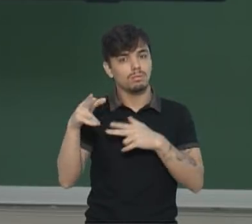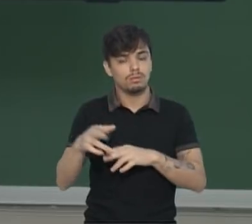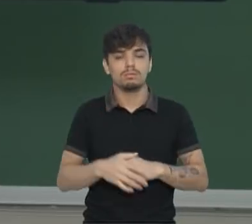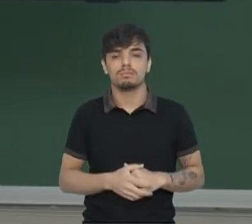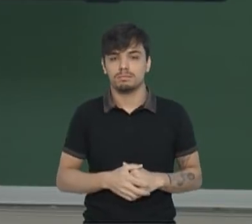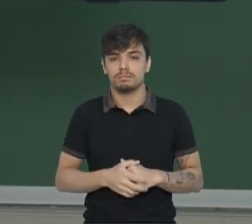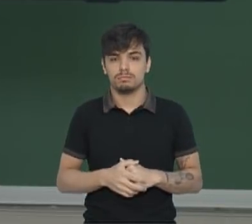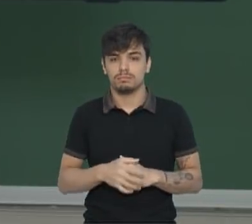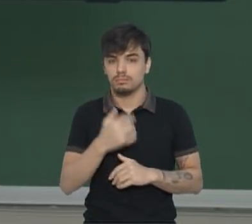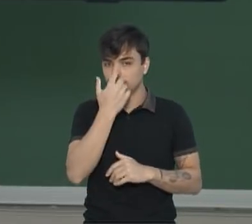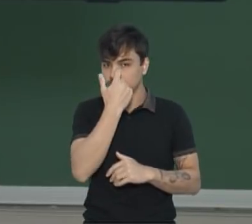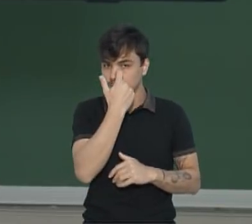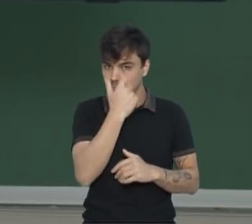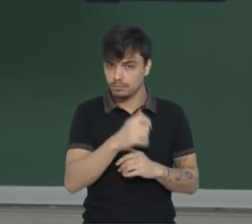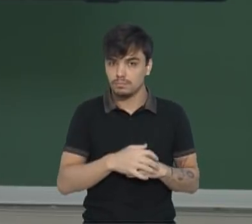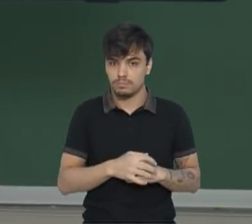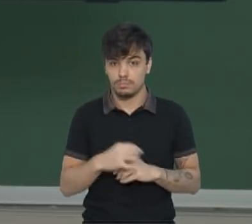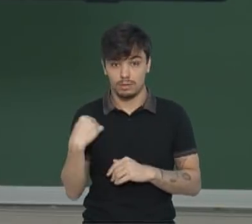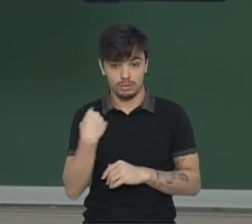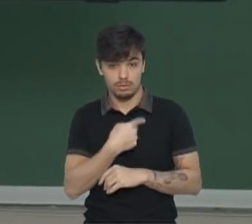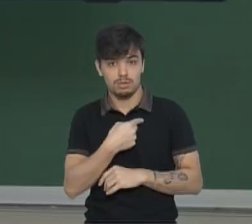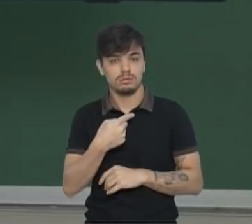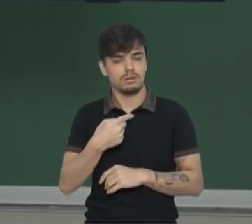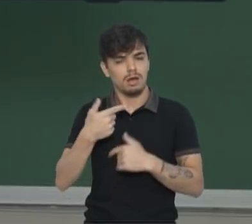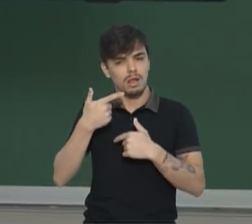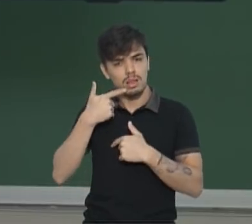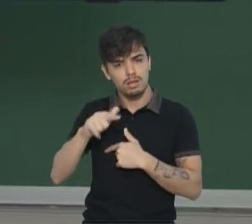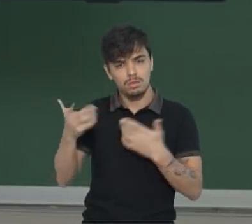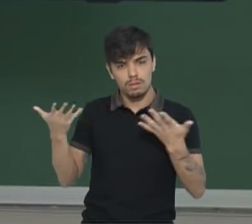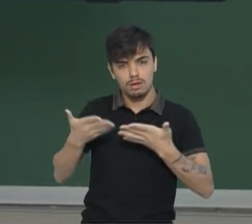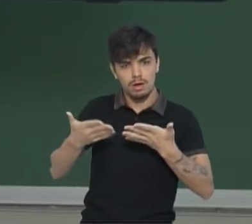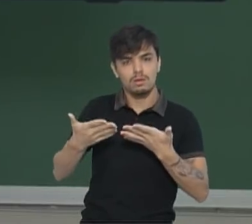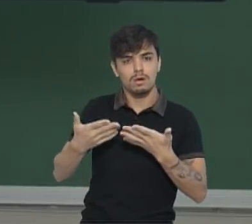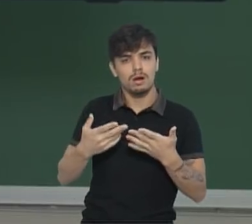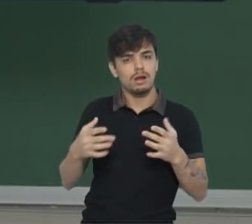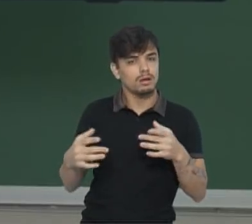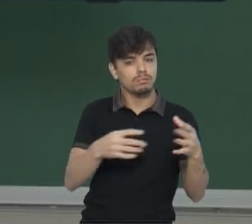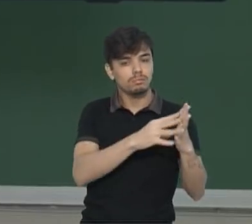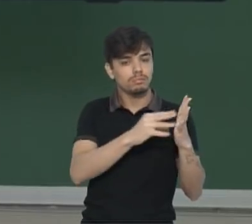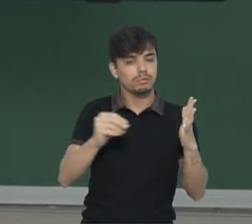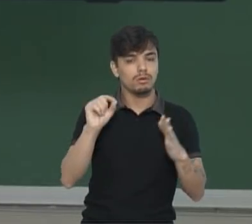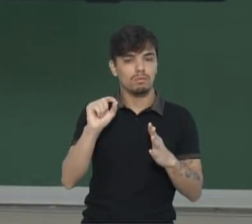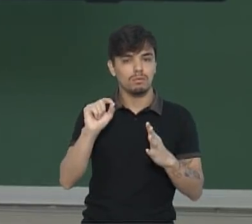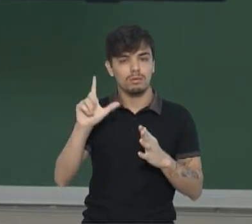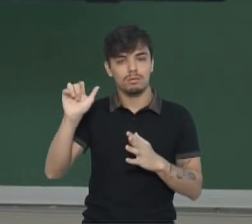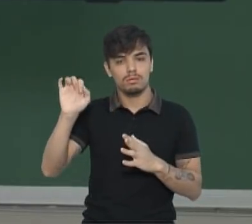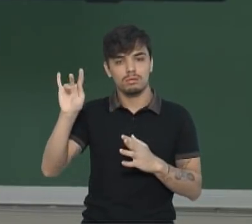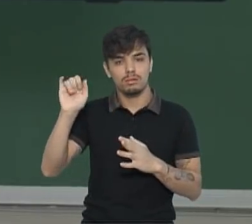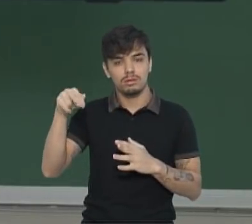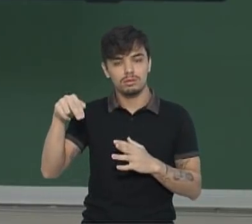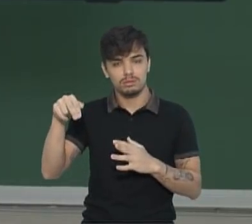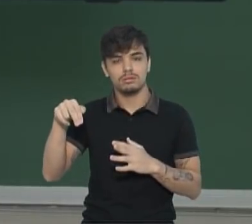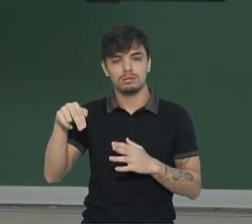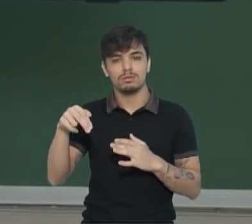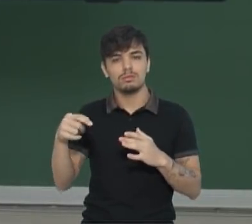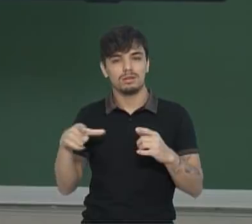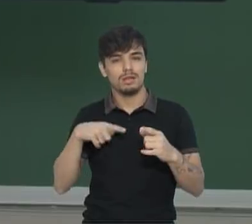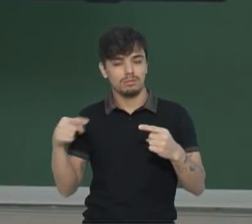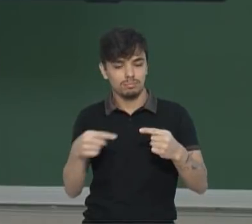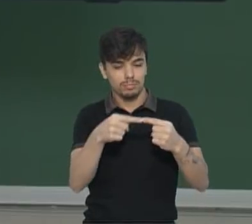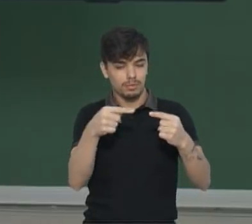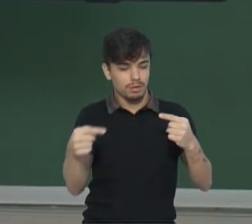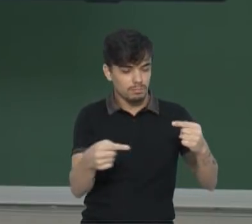nossa língua deriva do quê? Do latim. Então a gente tem uma língua mãe, né? E o latim deriva do quê? Do grego, e assim vai indo. Então a gente sempre